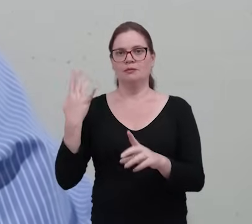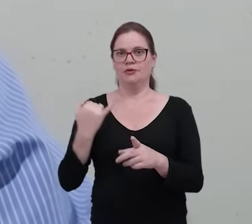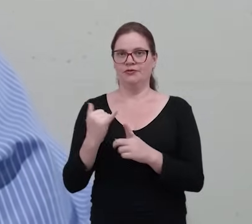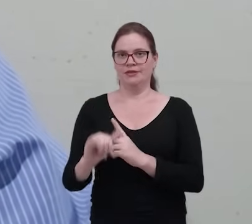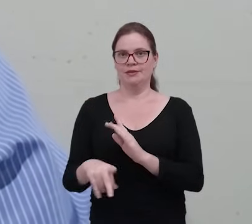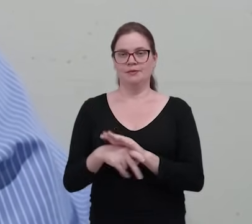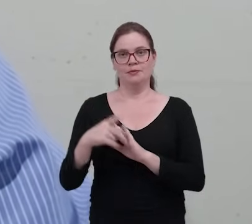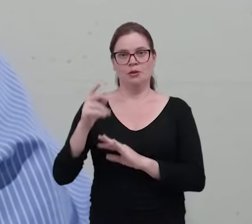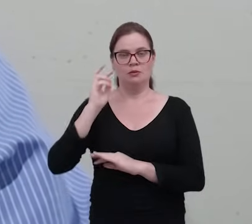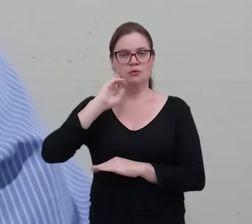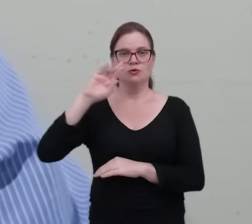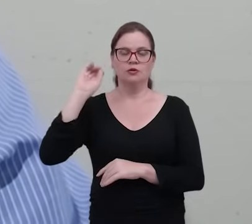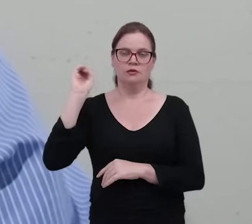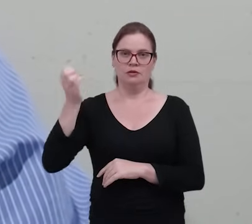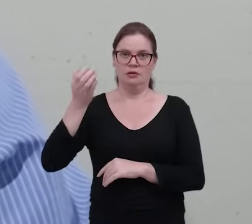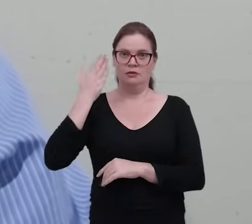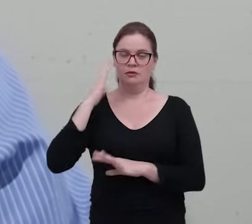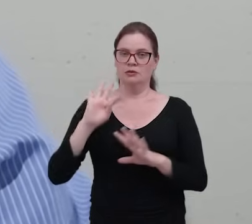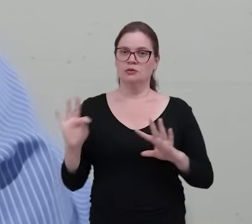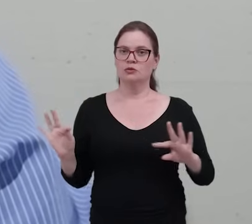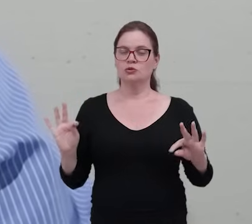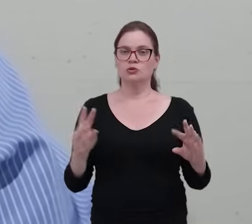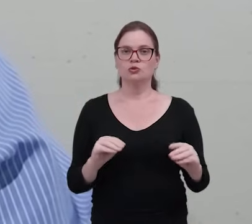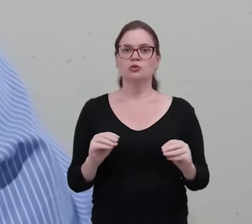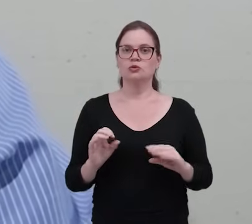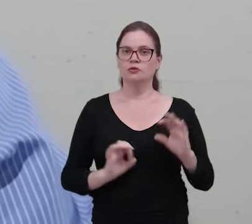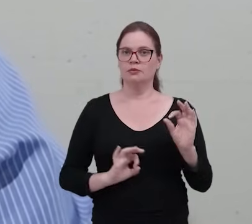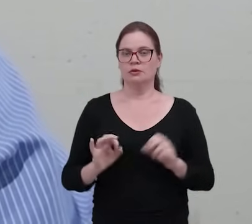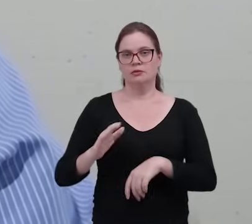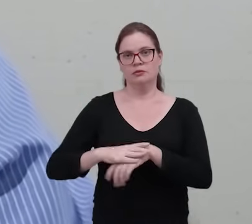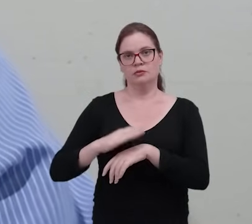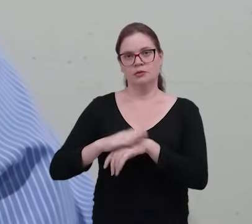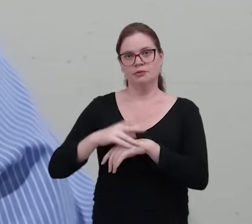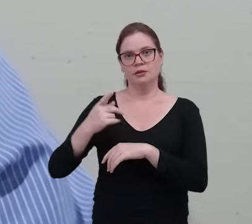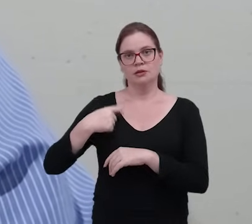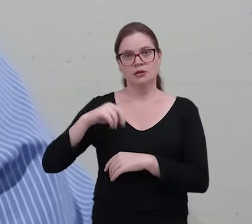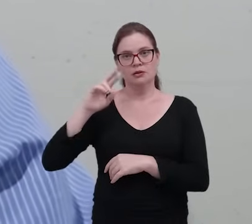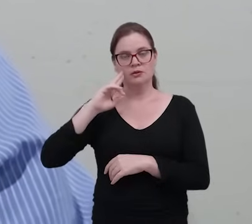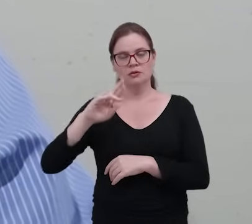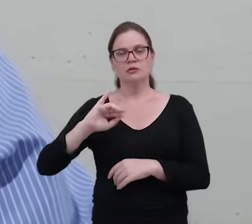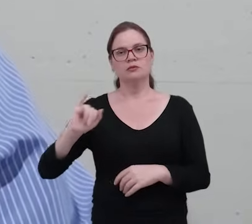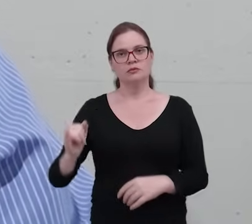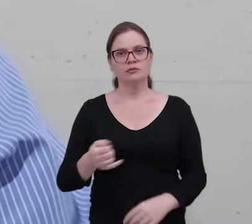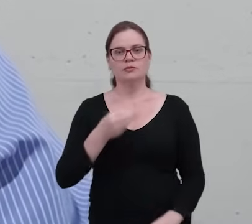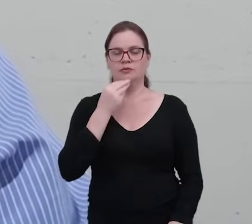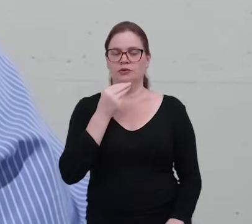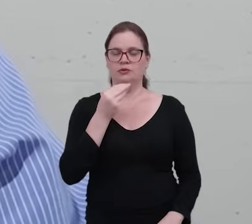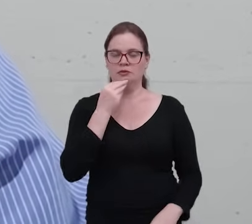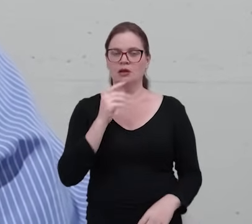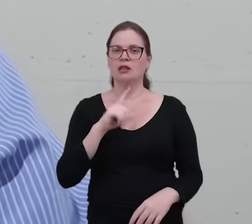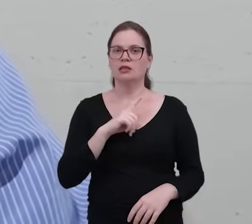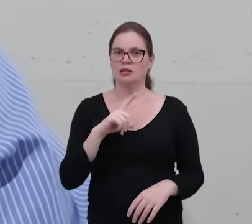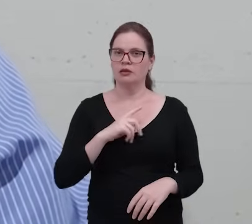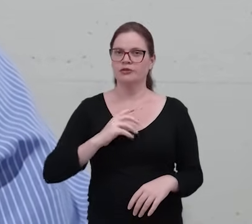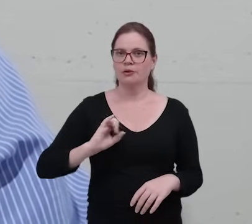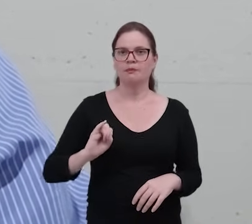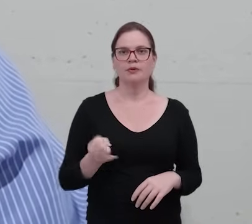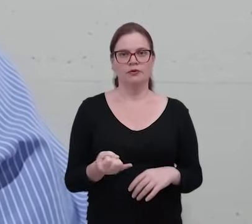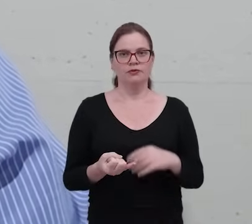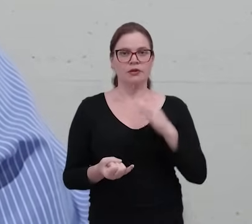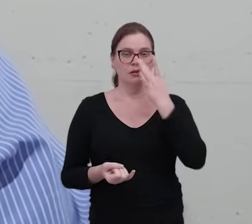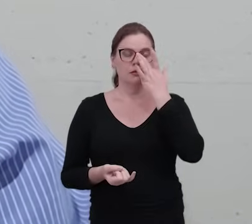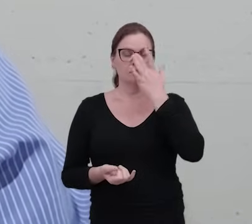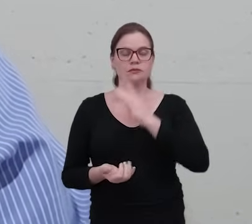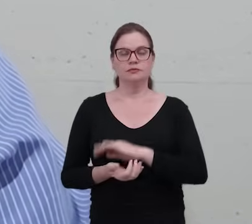foi preparado pelo Senhor, tudo que foi feito teve um proveito, e